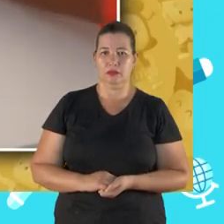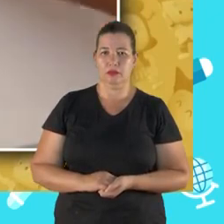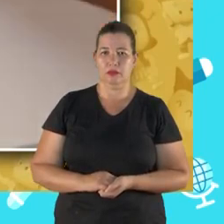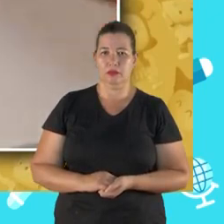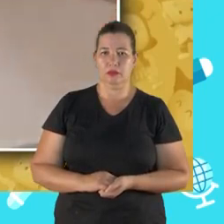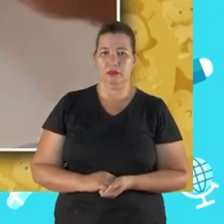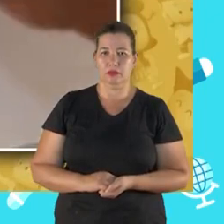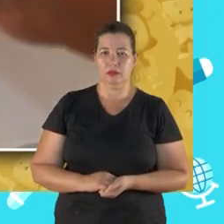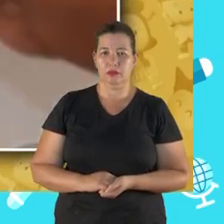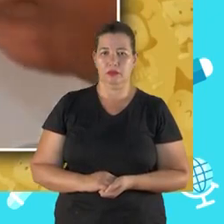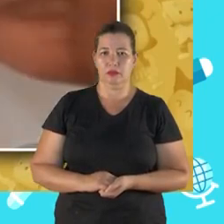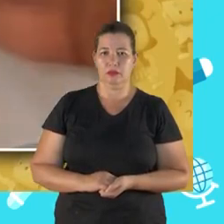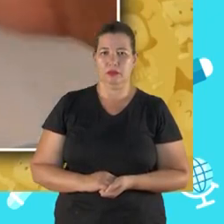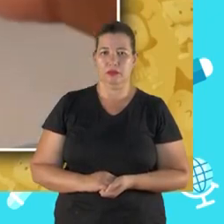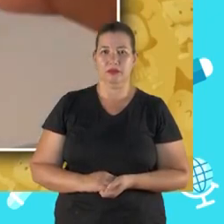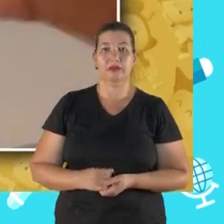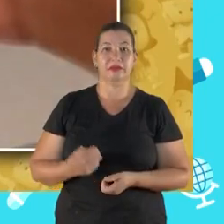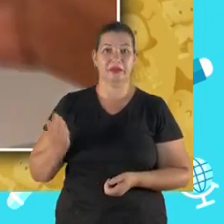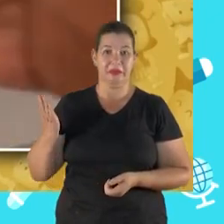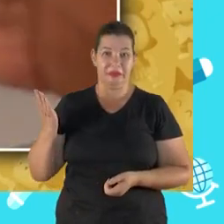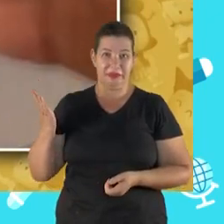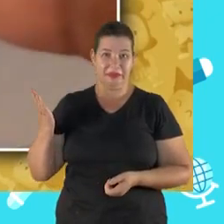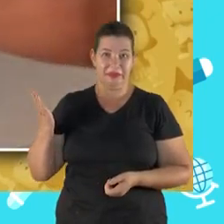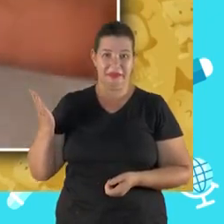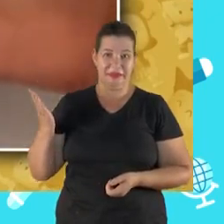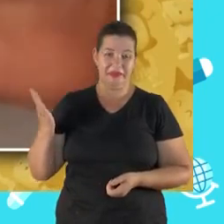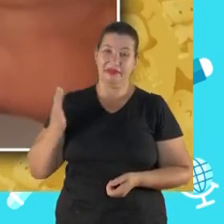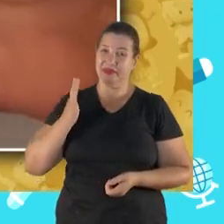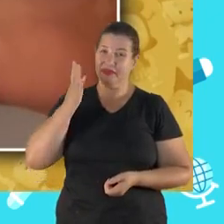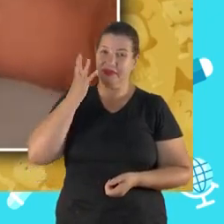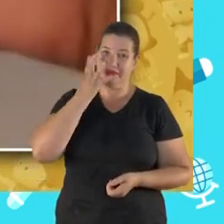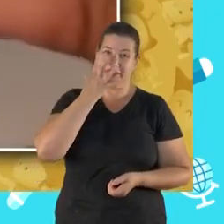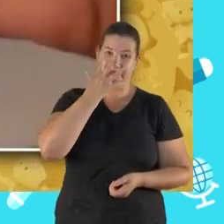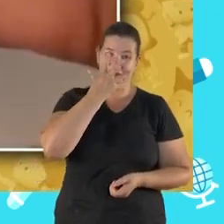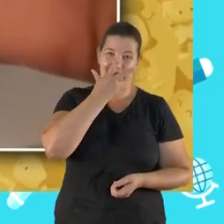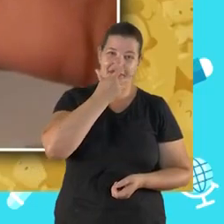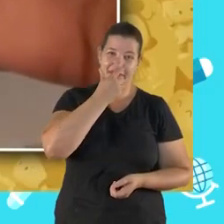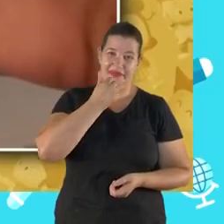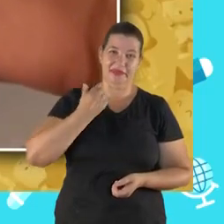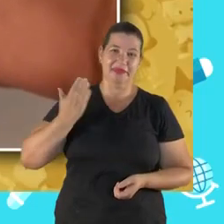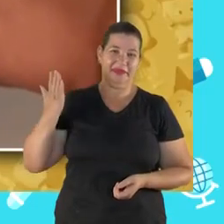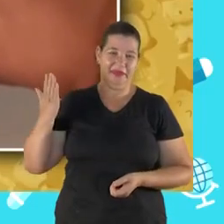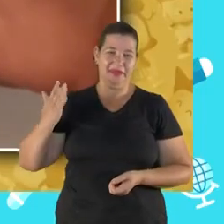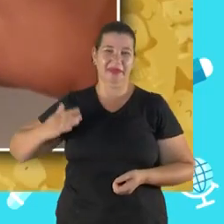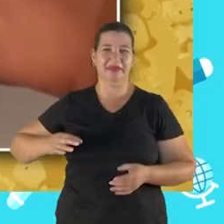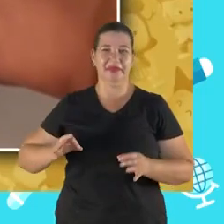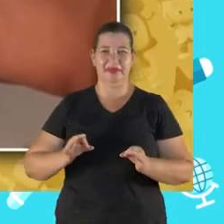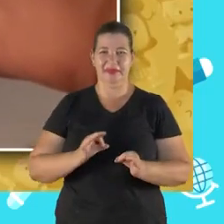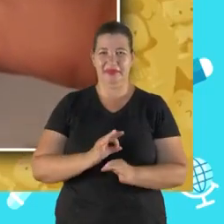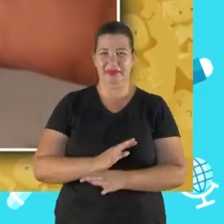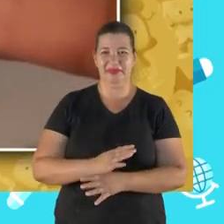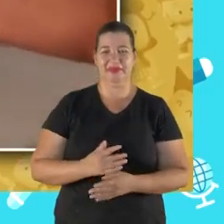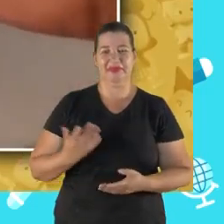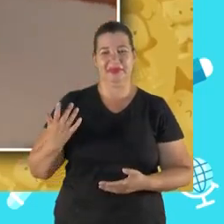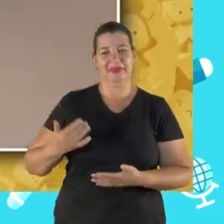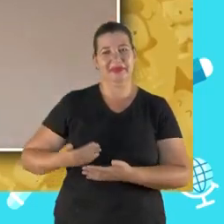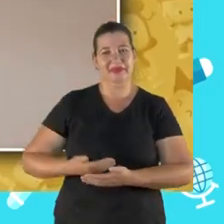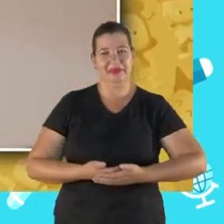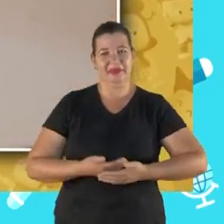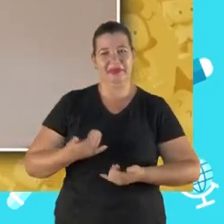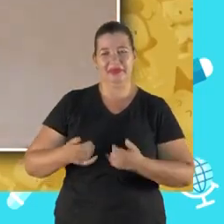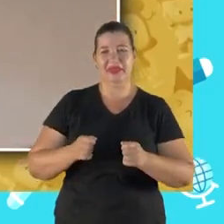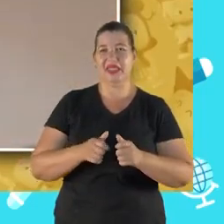É africana. Pronto. Olha que coisa mais linda. A